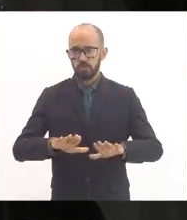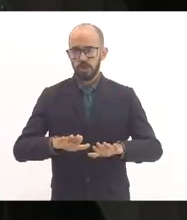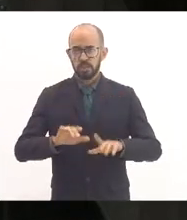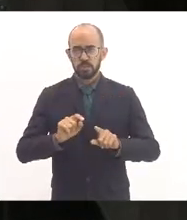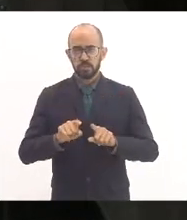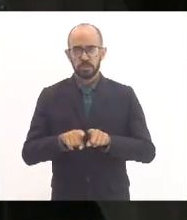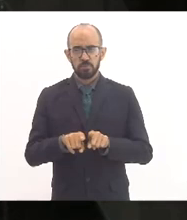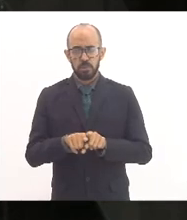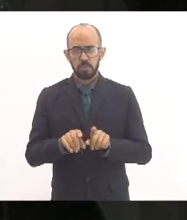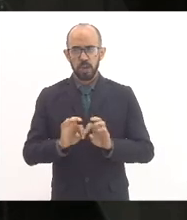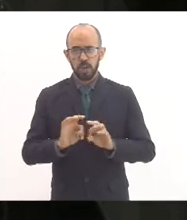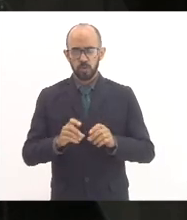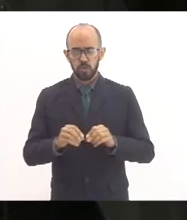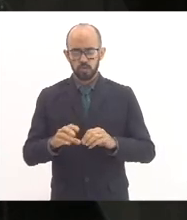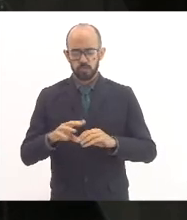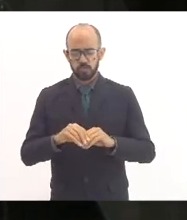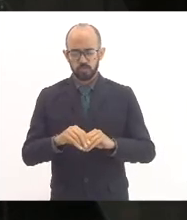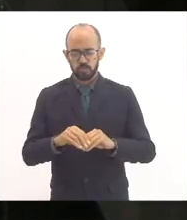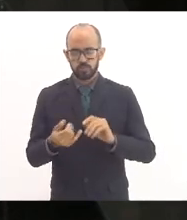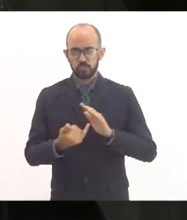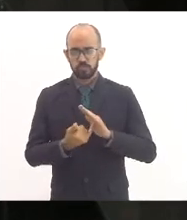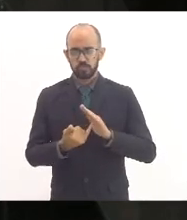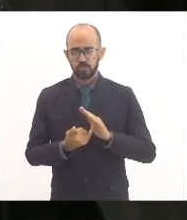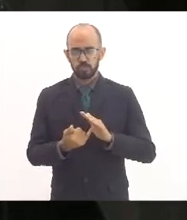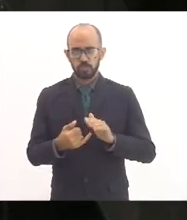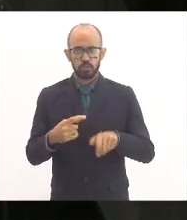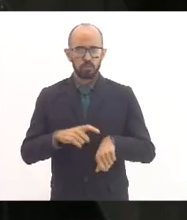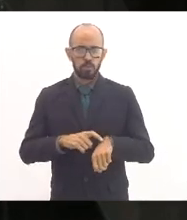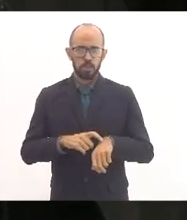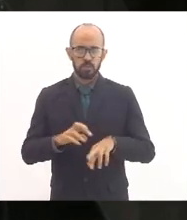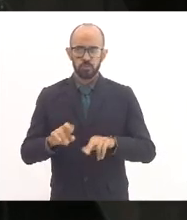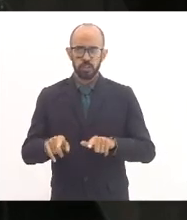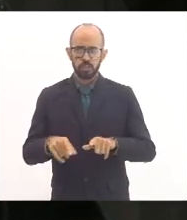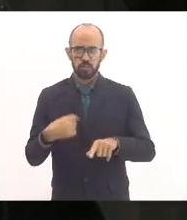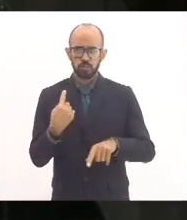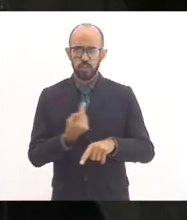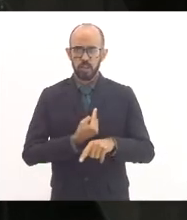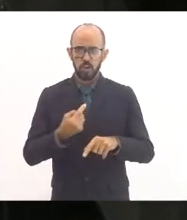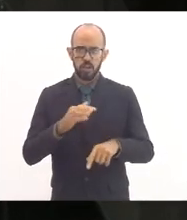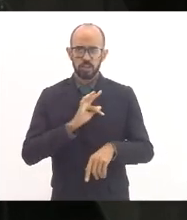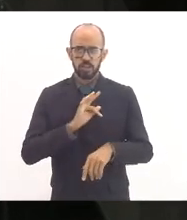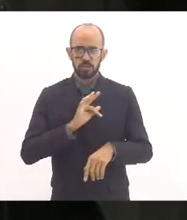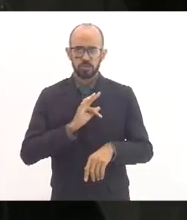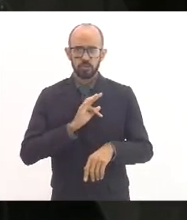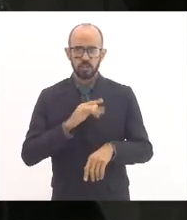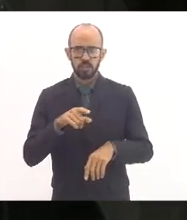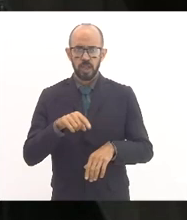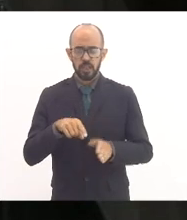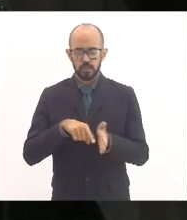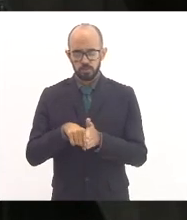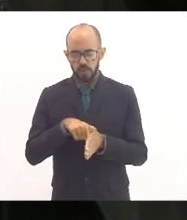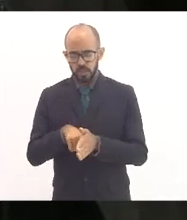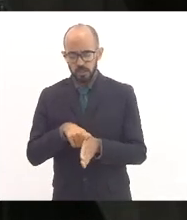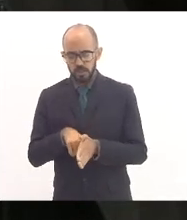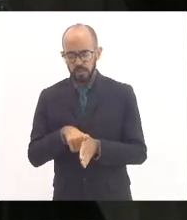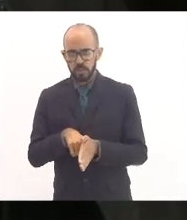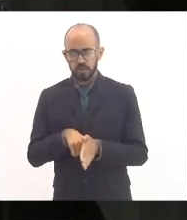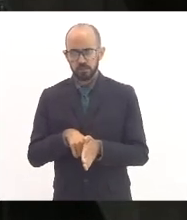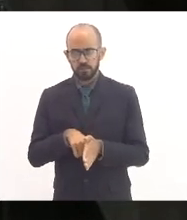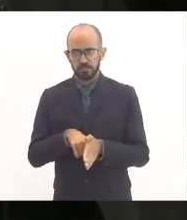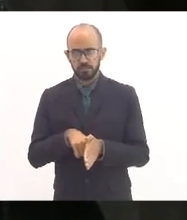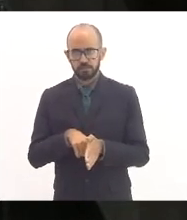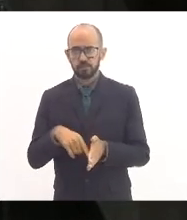contribuições para a instituição não necessariamente ligados ao confronto porque a nossa instituição é de investigação é de perícia nós